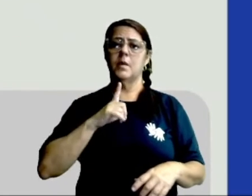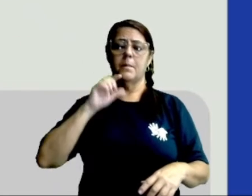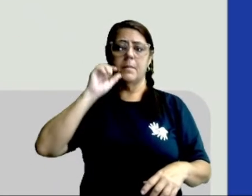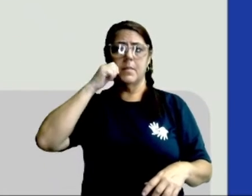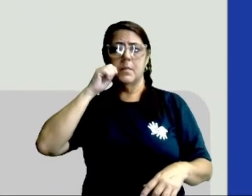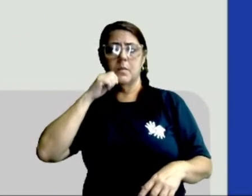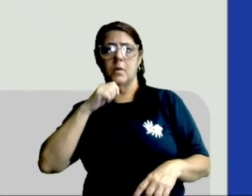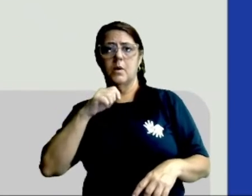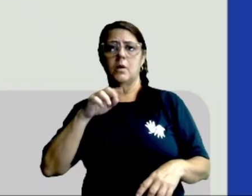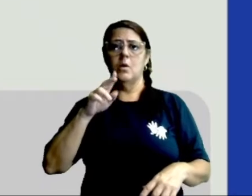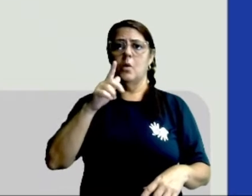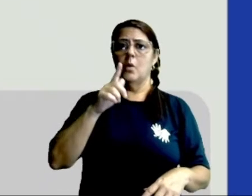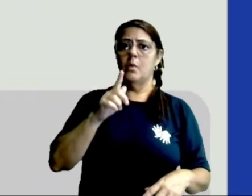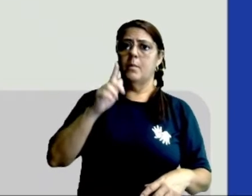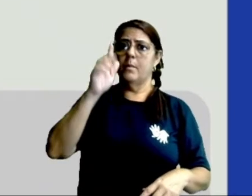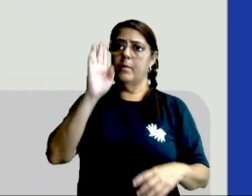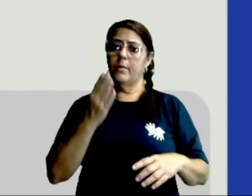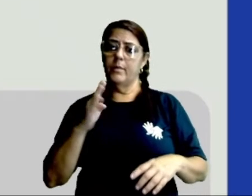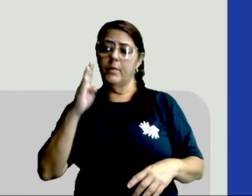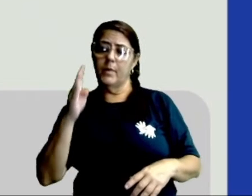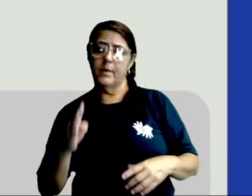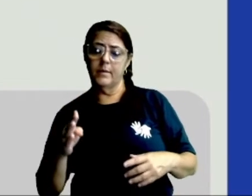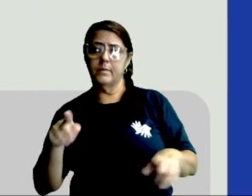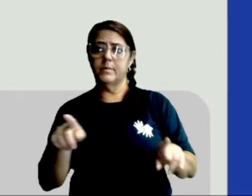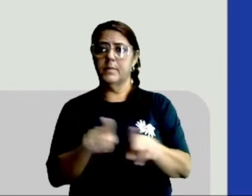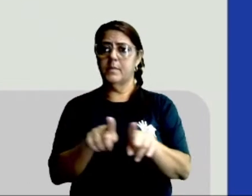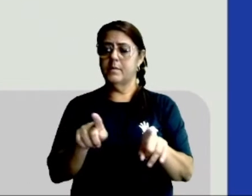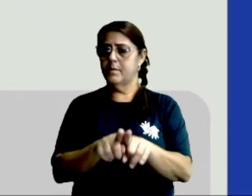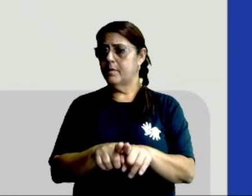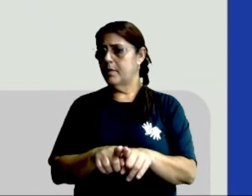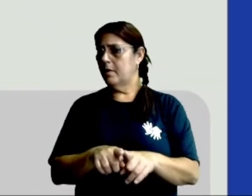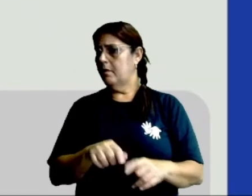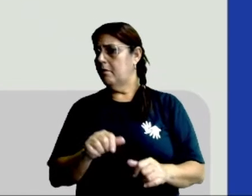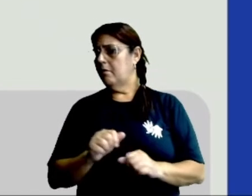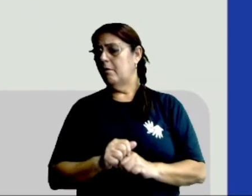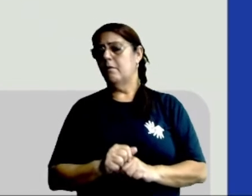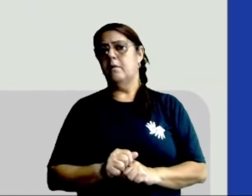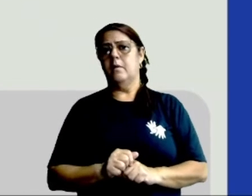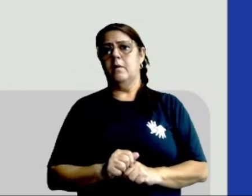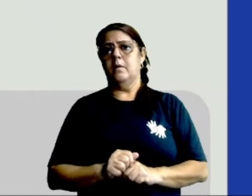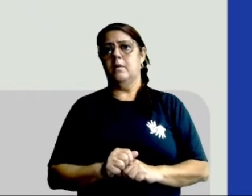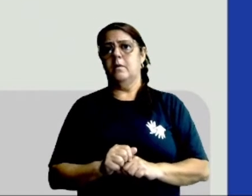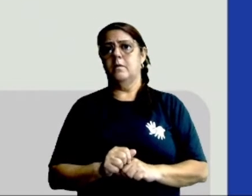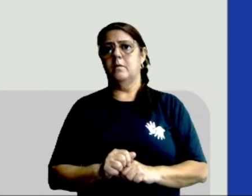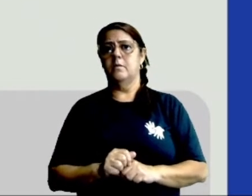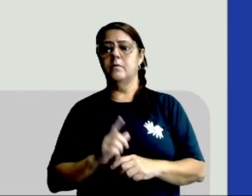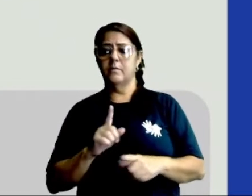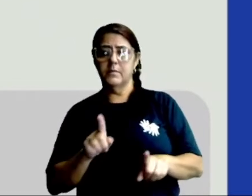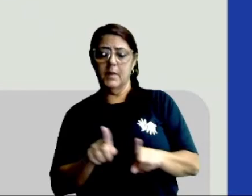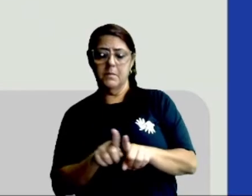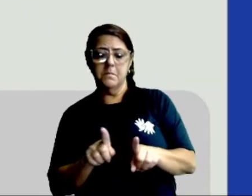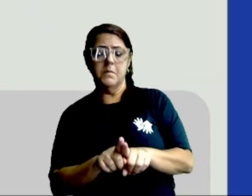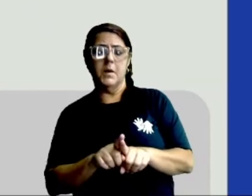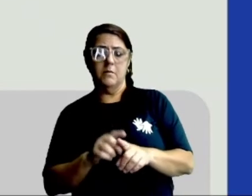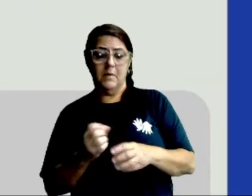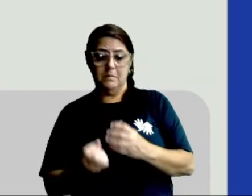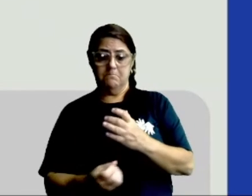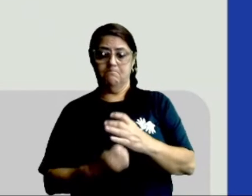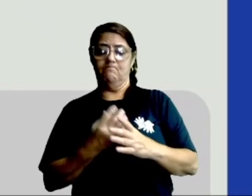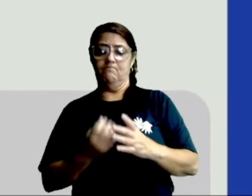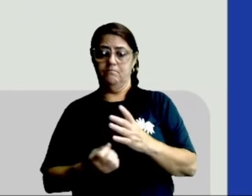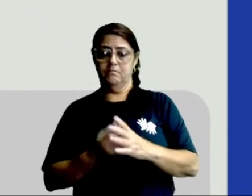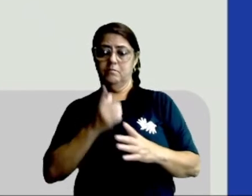Paraguai, Uruguai e norte da Argentina, causando chuvas. Então ele vai relimitar também, né, as águas que